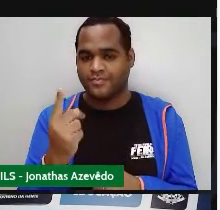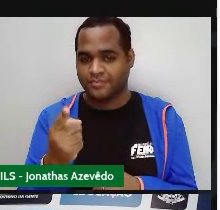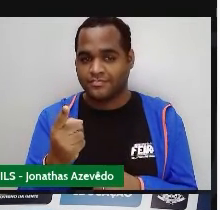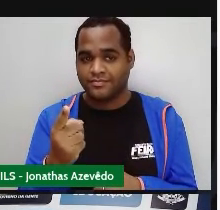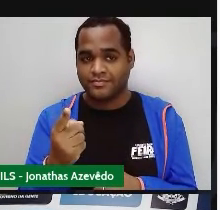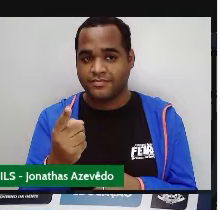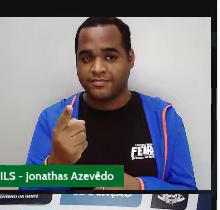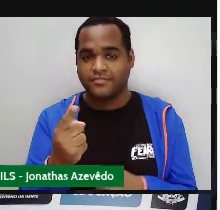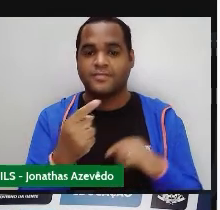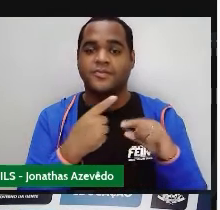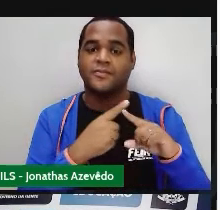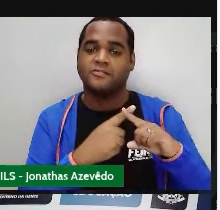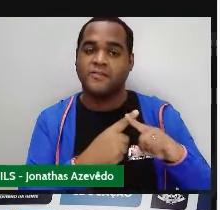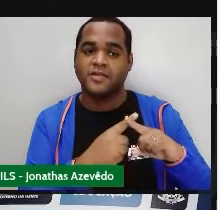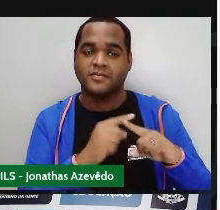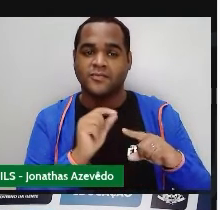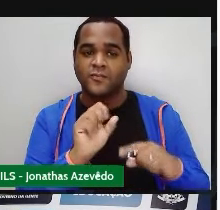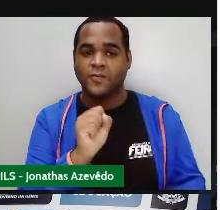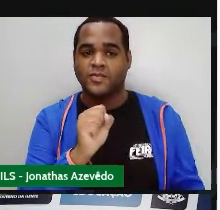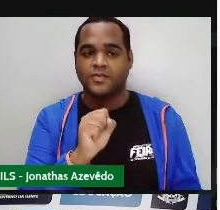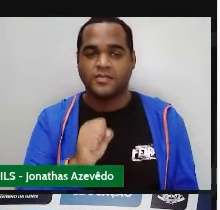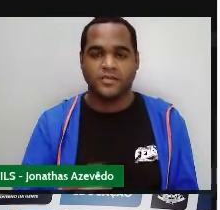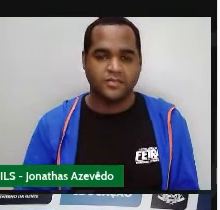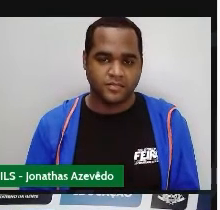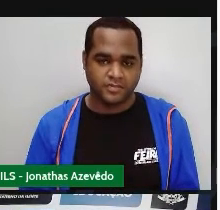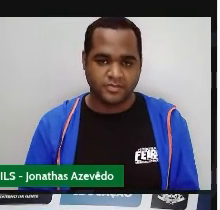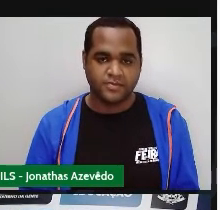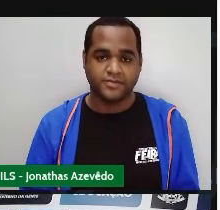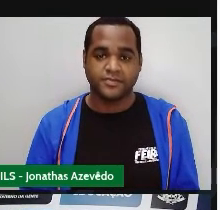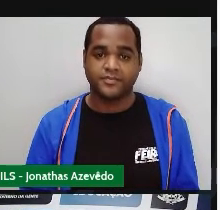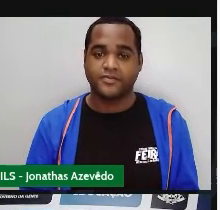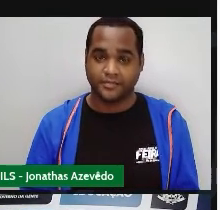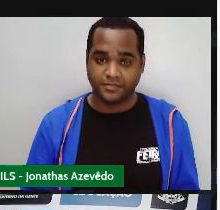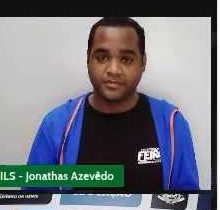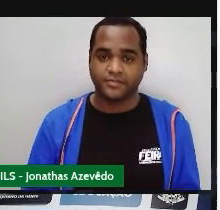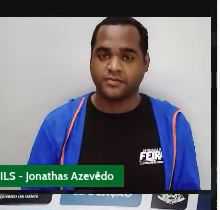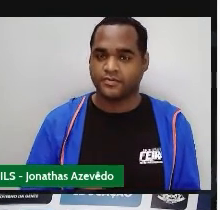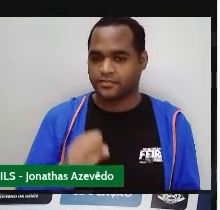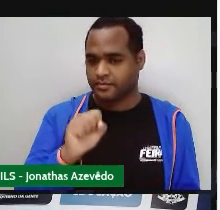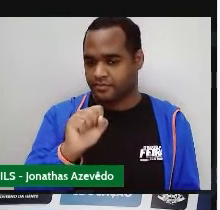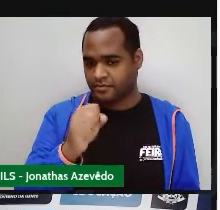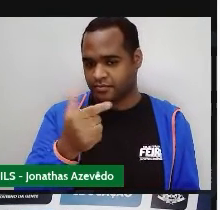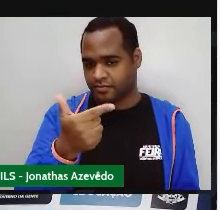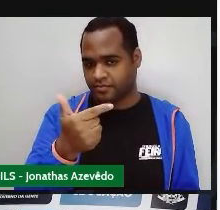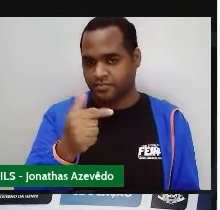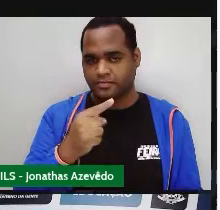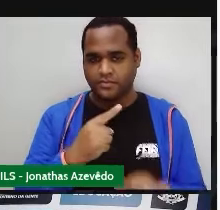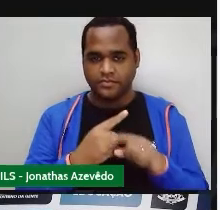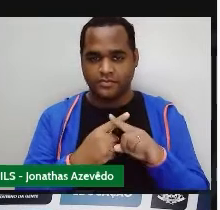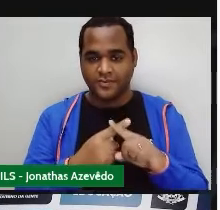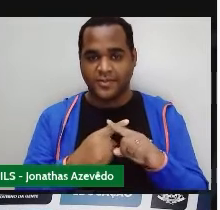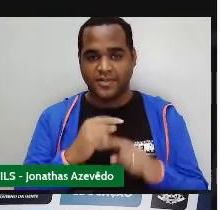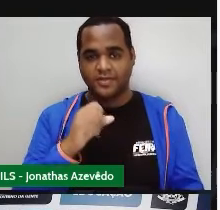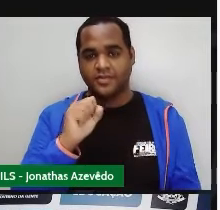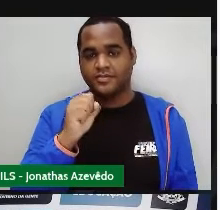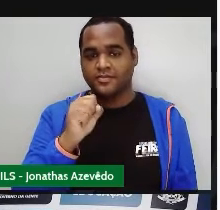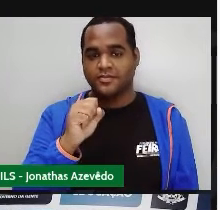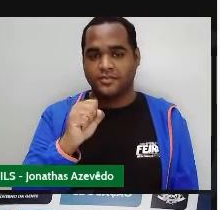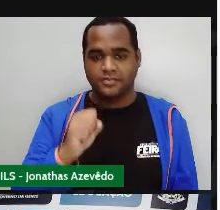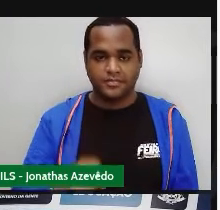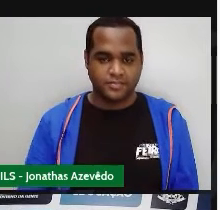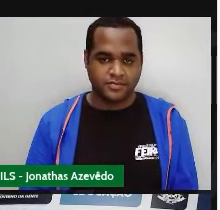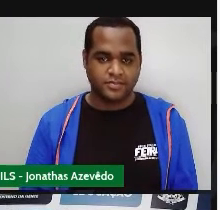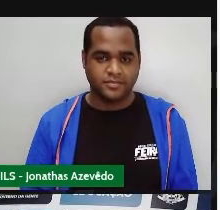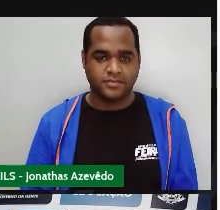vezes o 8 que a quantidade de Canudos por O que é pirâmide agora